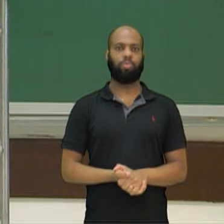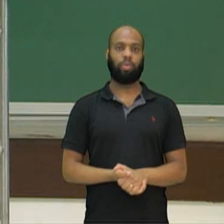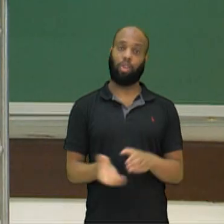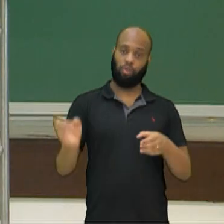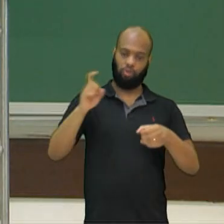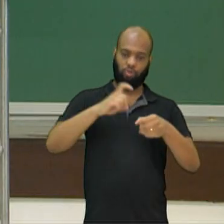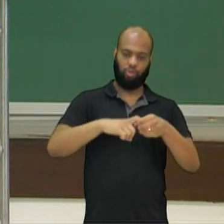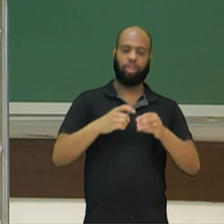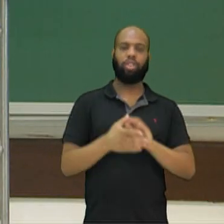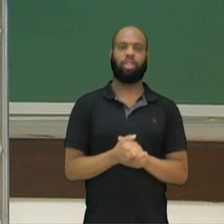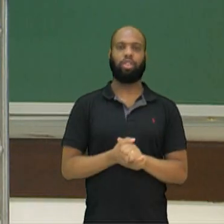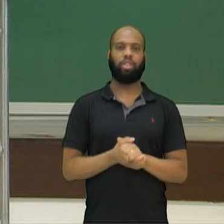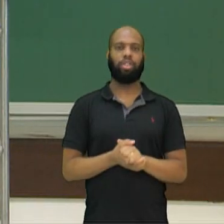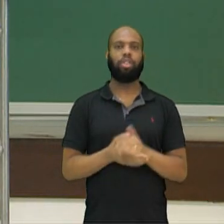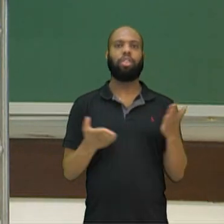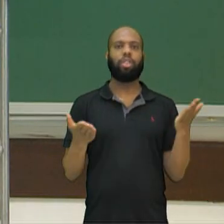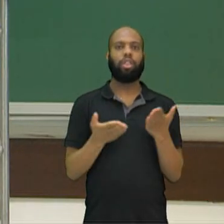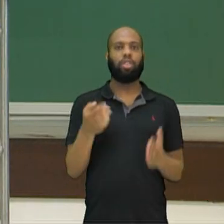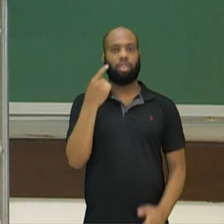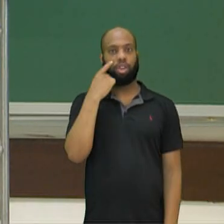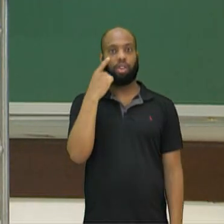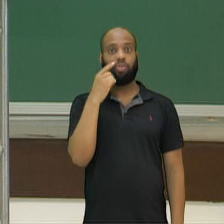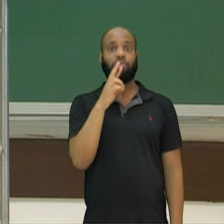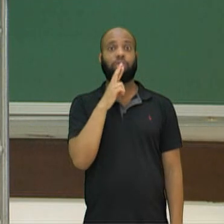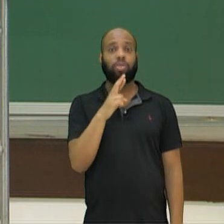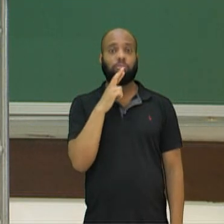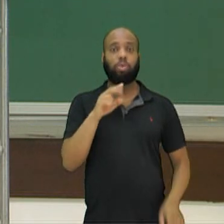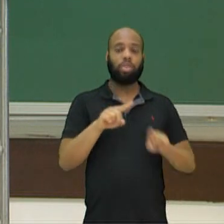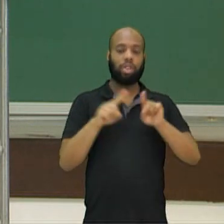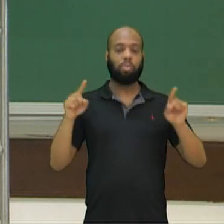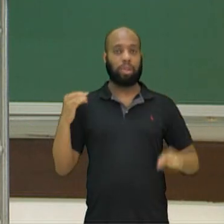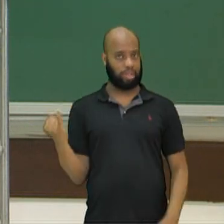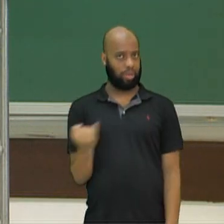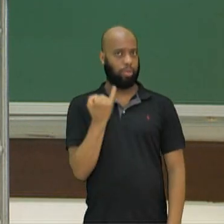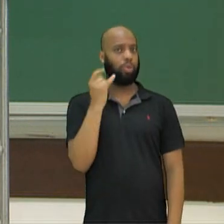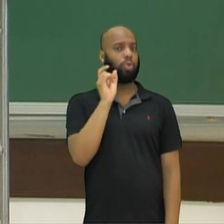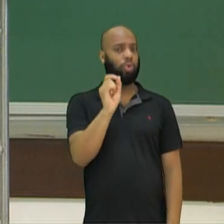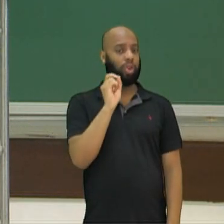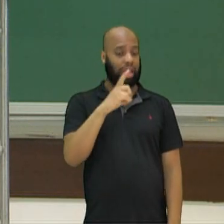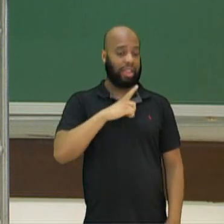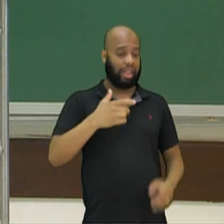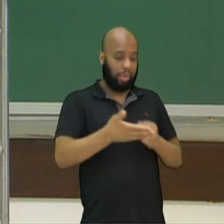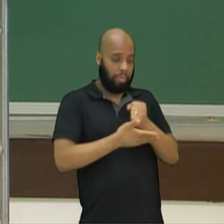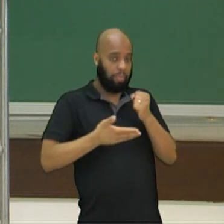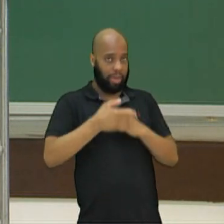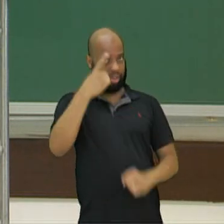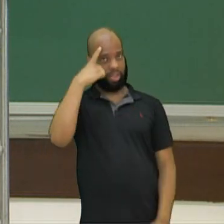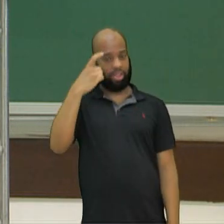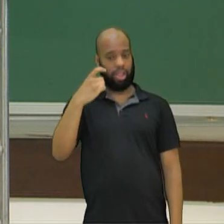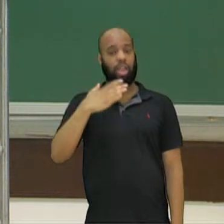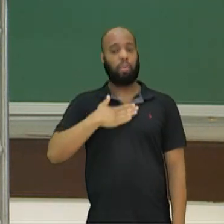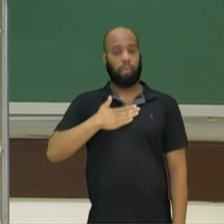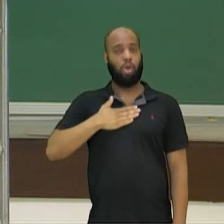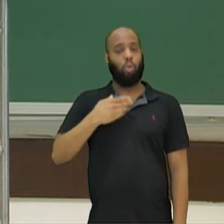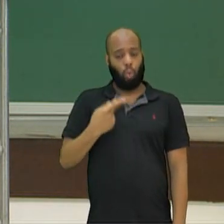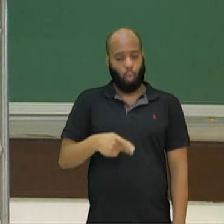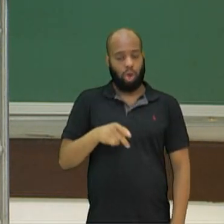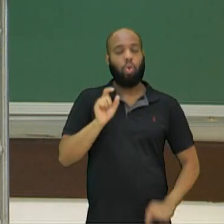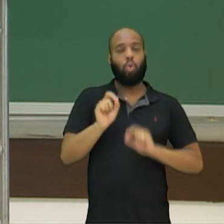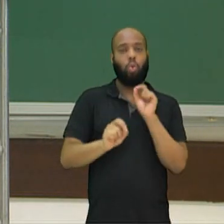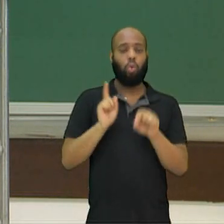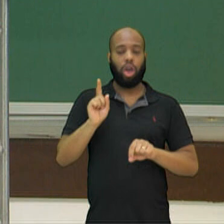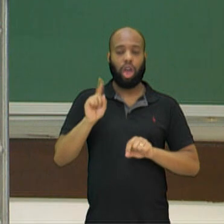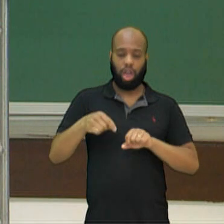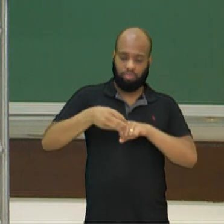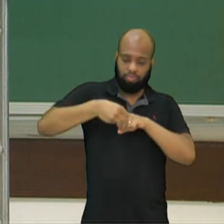Olá, voltamos. Vamos agora ver a resposta. Sempre lembrando que as respostas são sugestões de respostas e não um